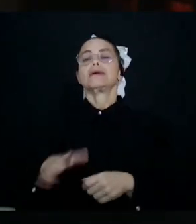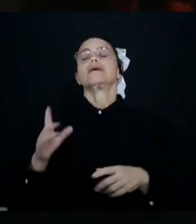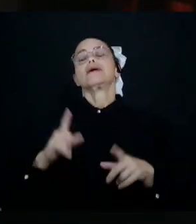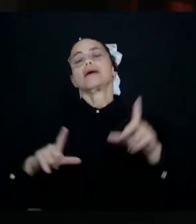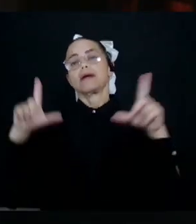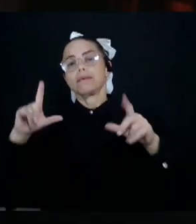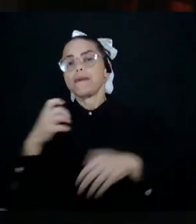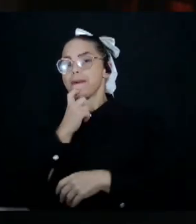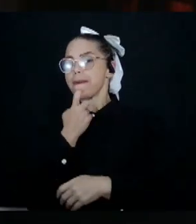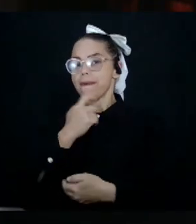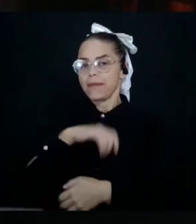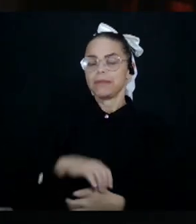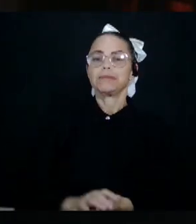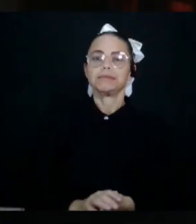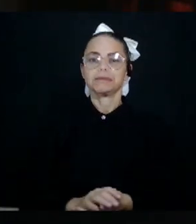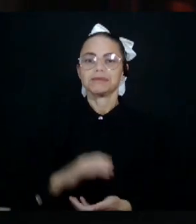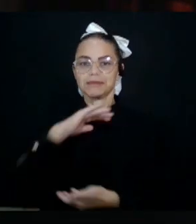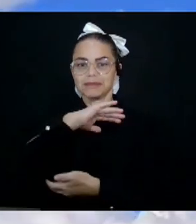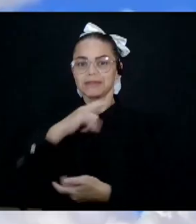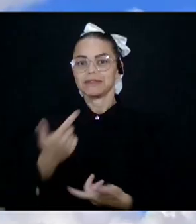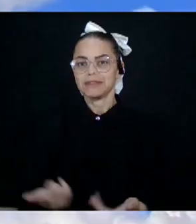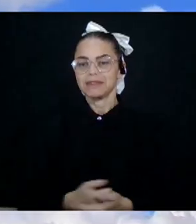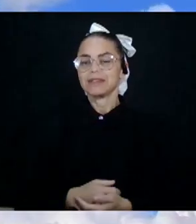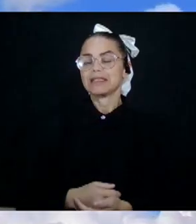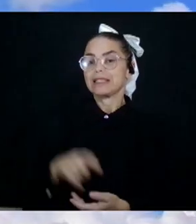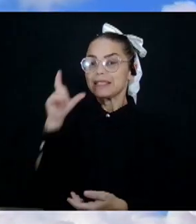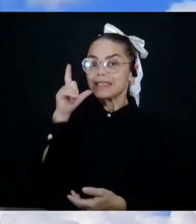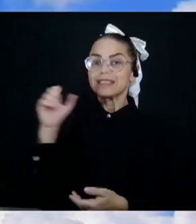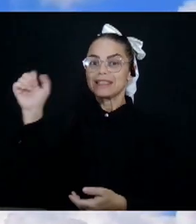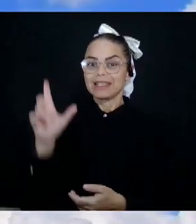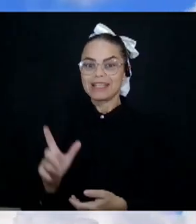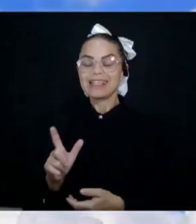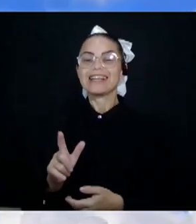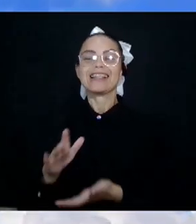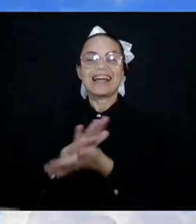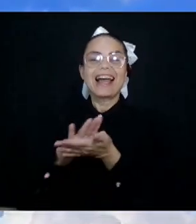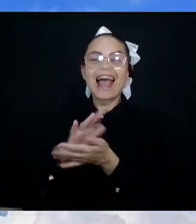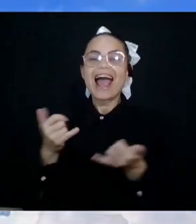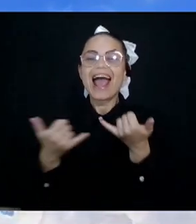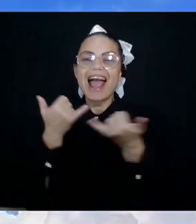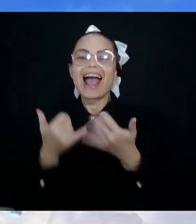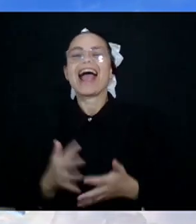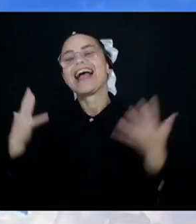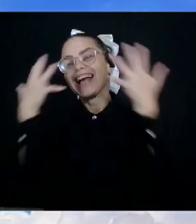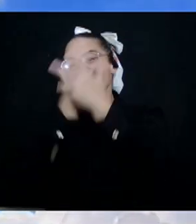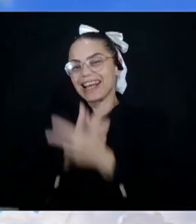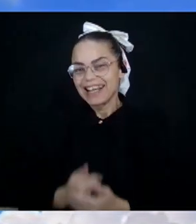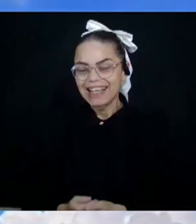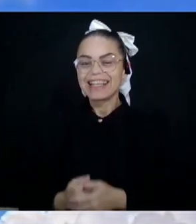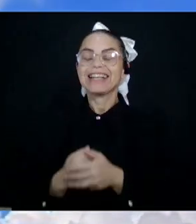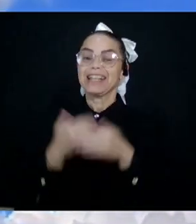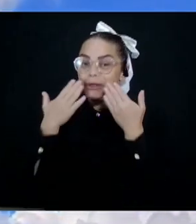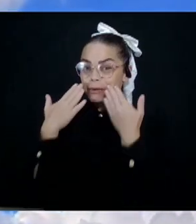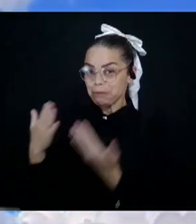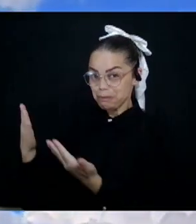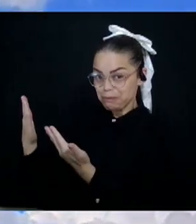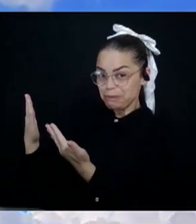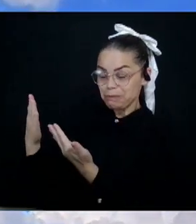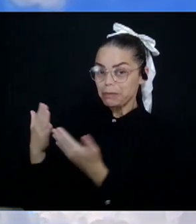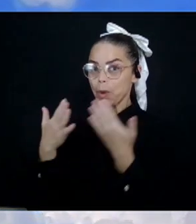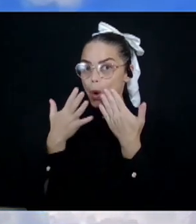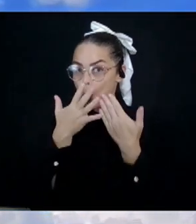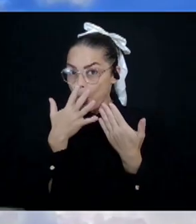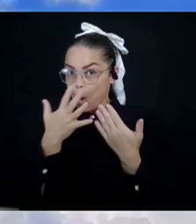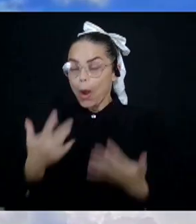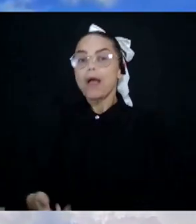precisa falar muito, o céu tá azul, céu azul de brigadeiro, coisa linda de se ver. Se você não contemplou o céu hoje, faça isso,